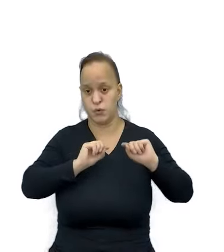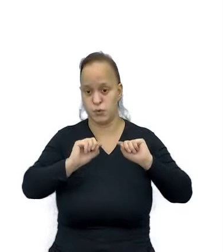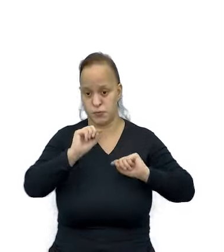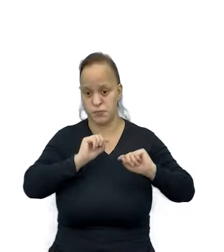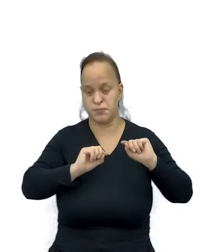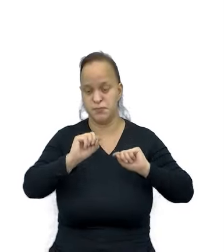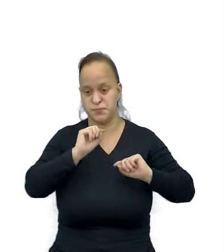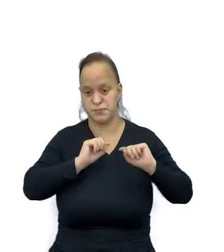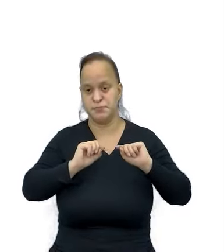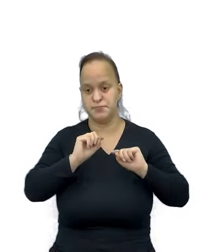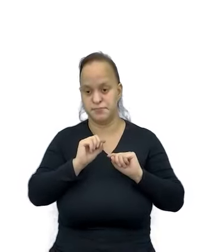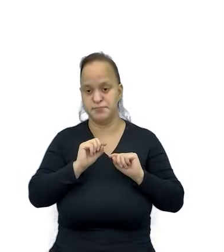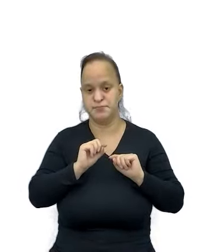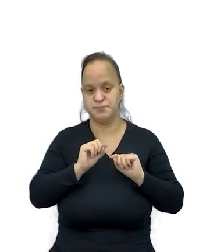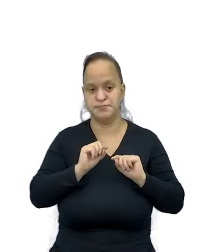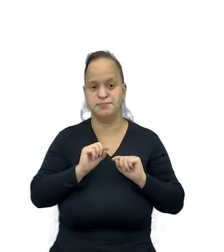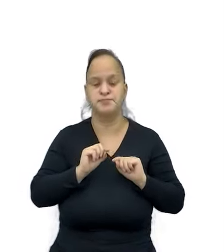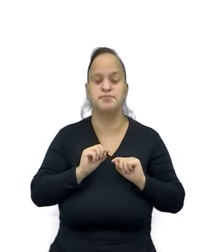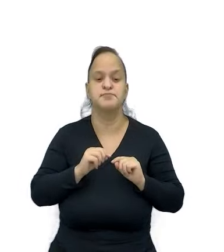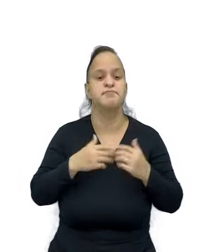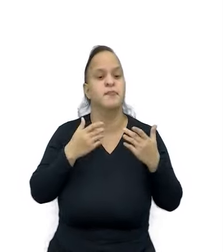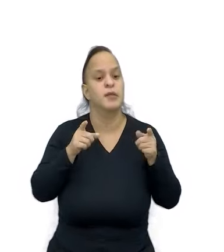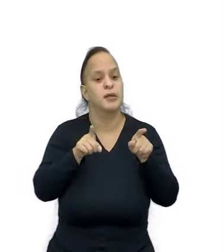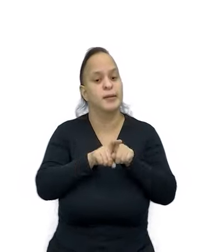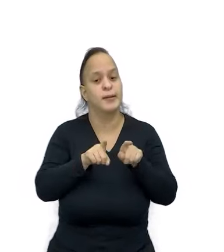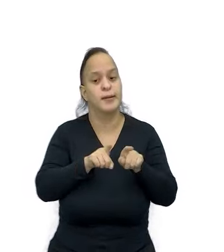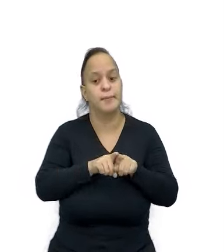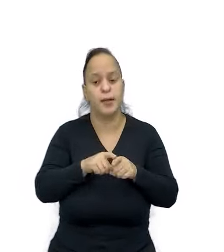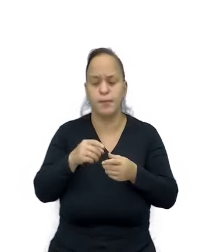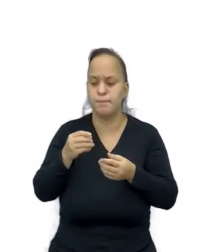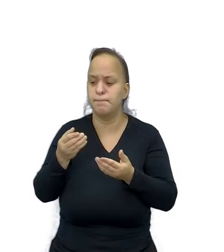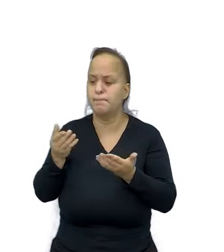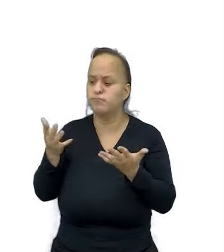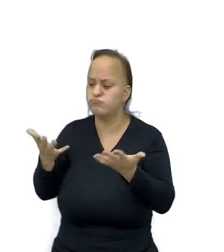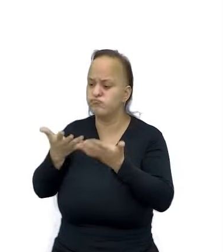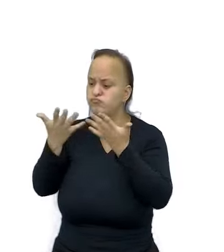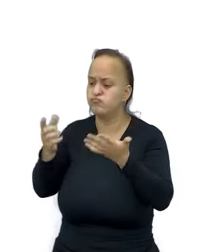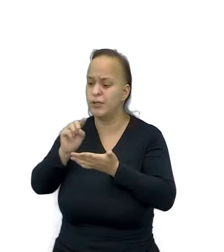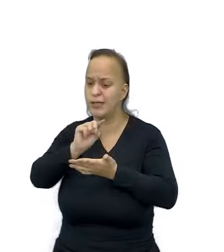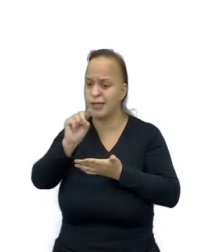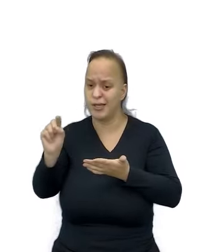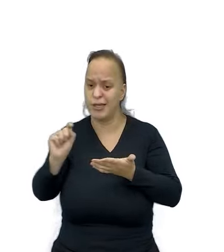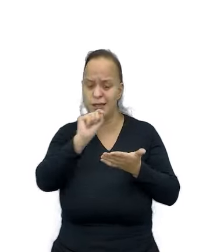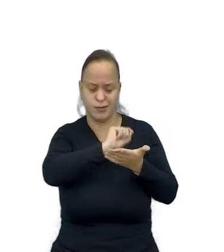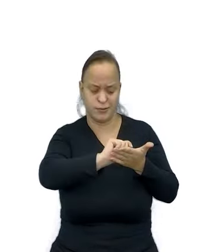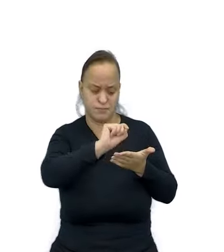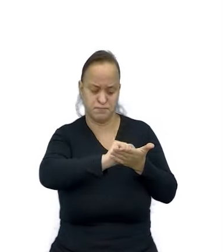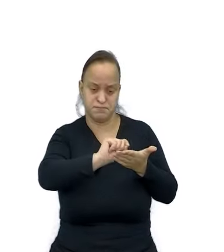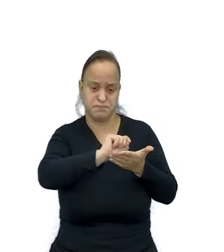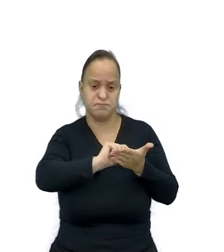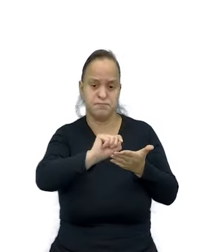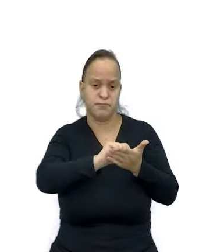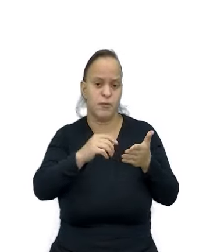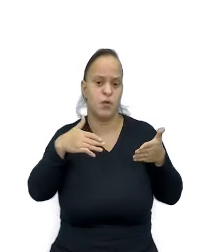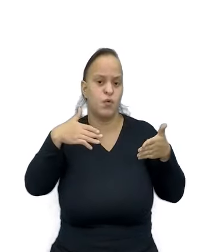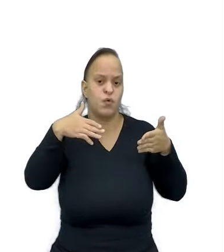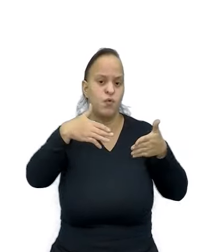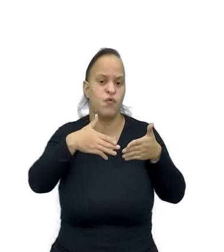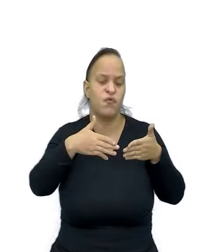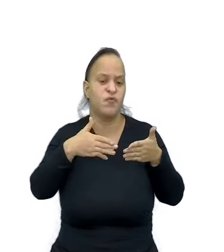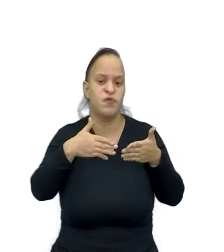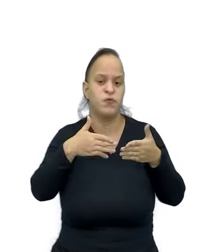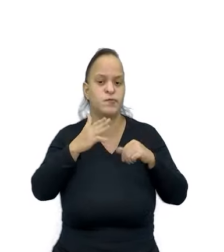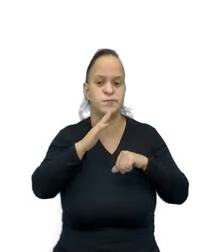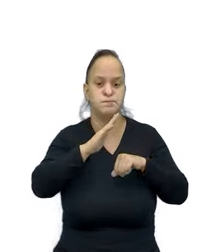aí através da leitura, né? Propor a produção de uma resenha em relação aí à obra trabalhada.